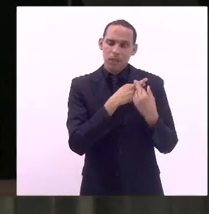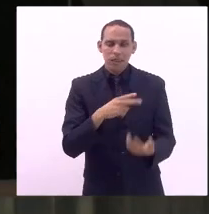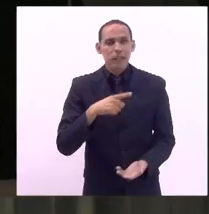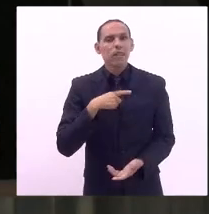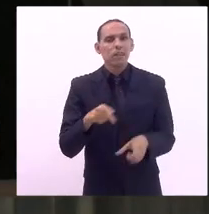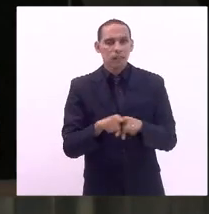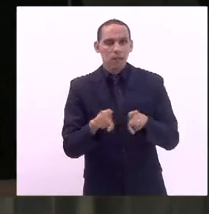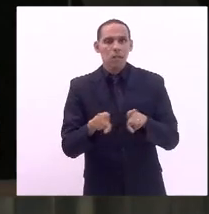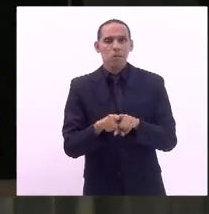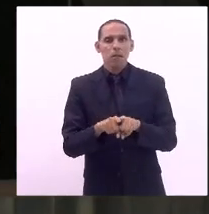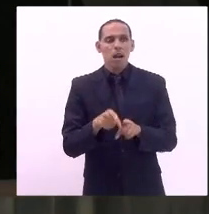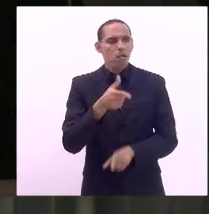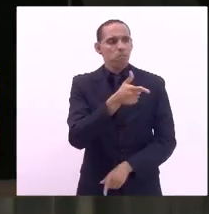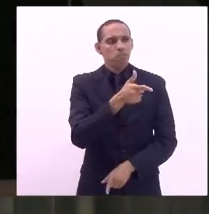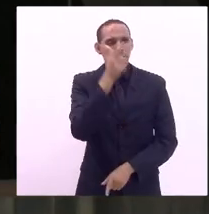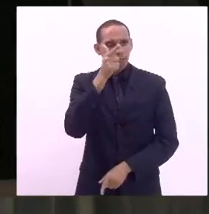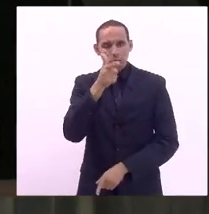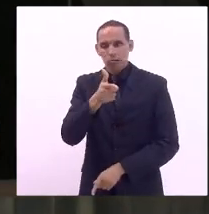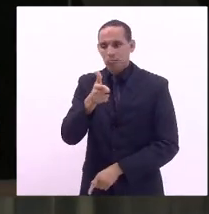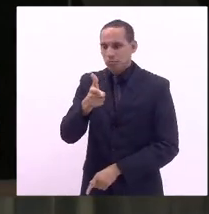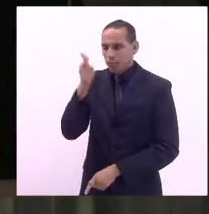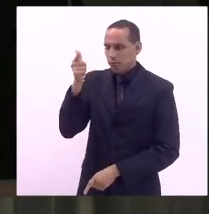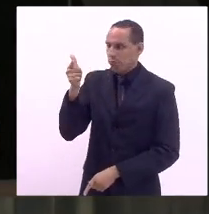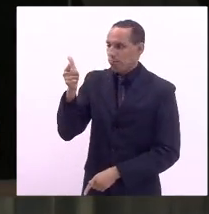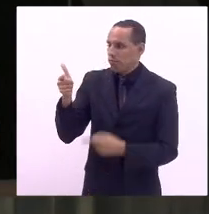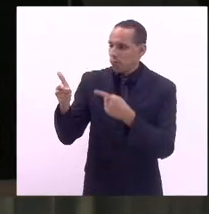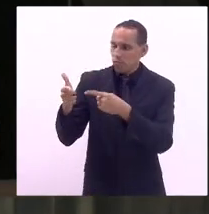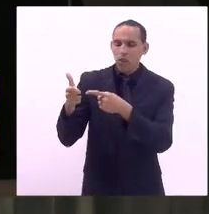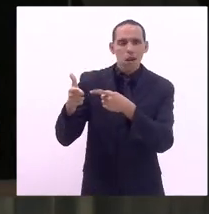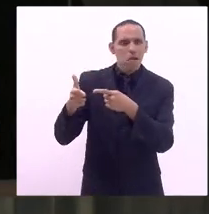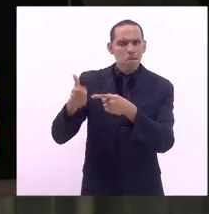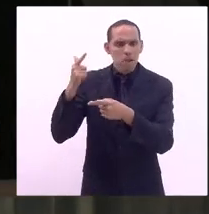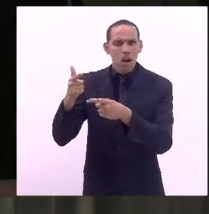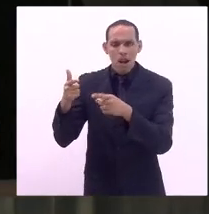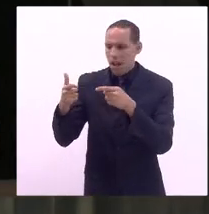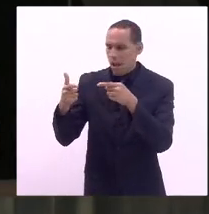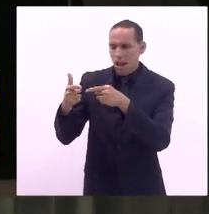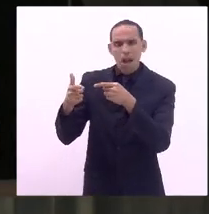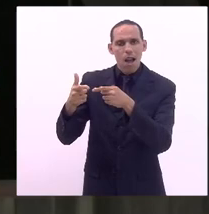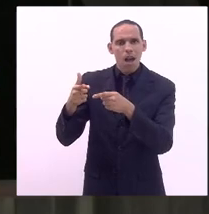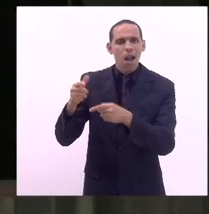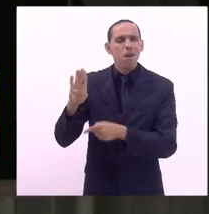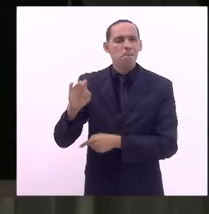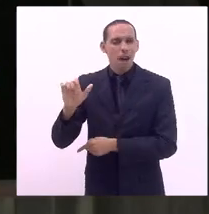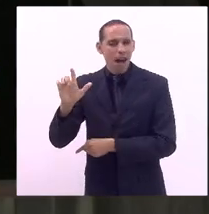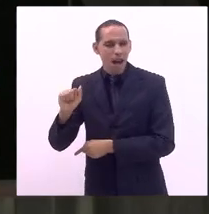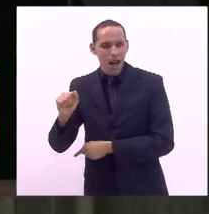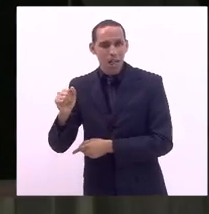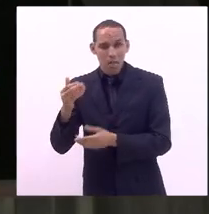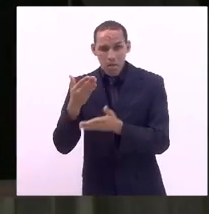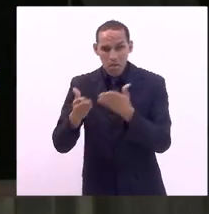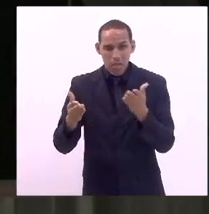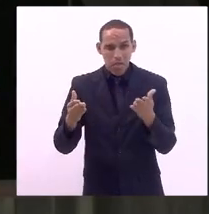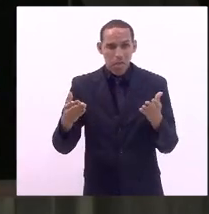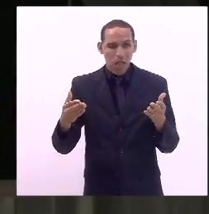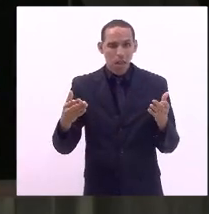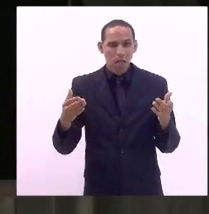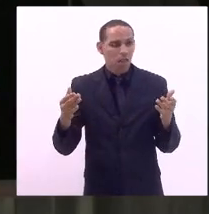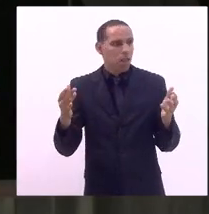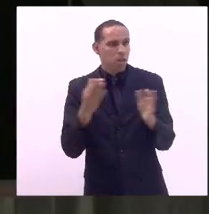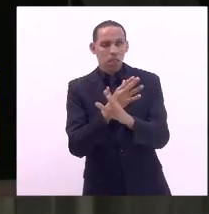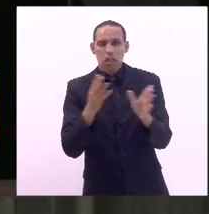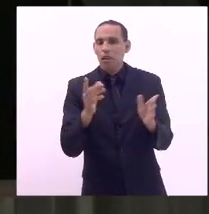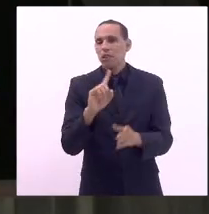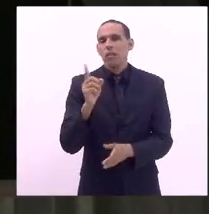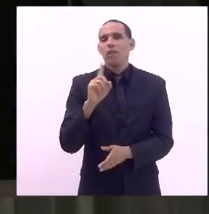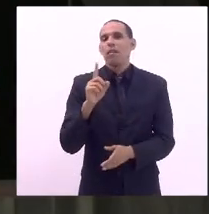responsabilidade com um tiro. Esse tiro não vai ser uma bala perdida, esse tiro vai ter a sua digital